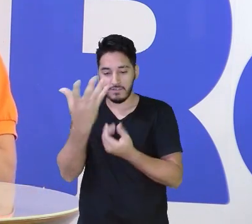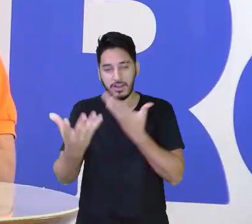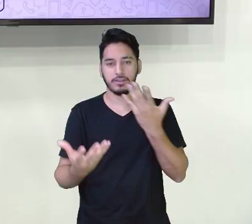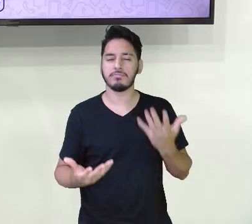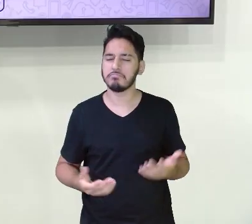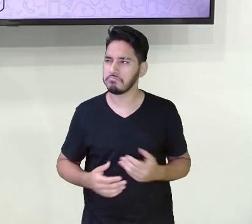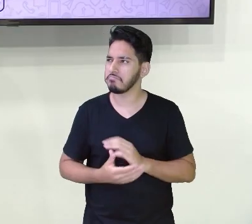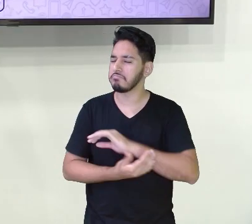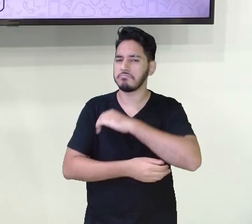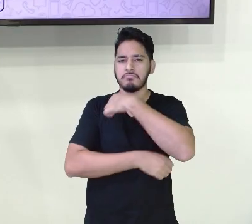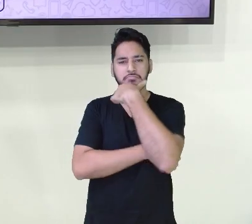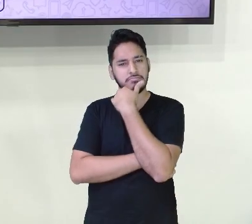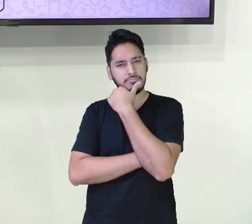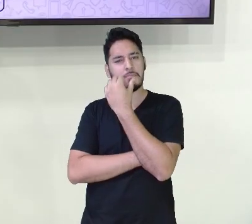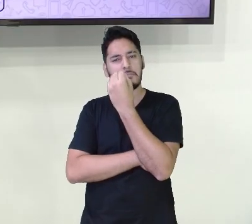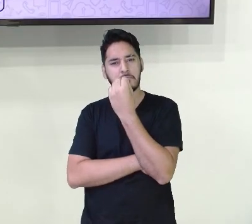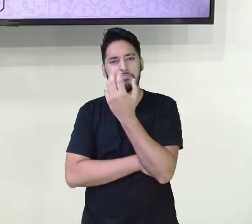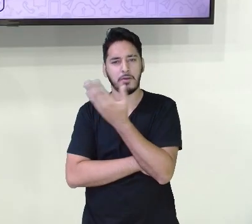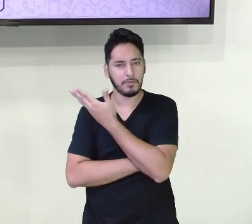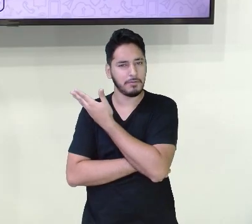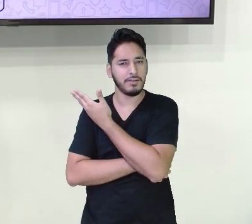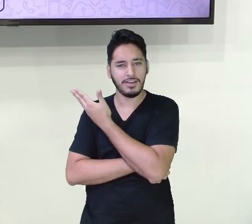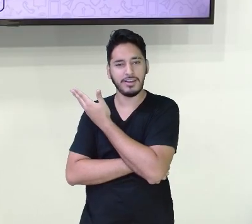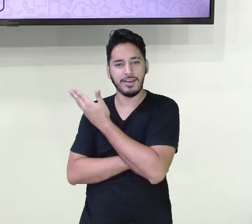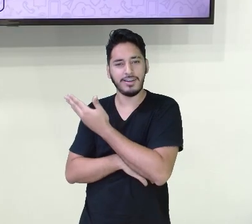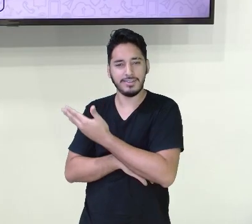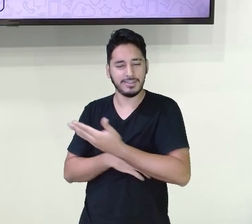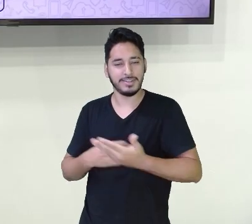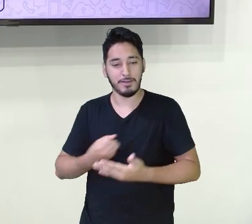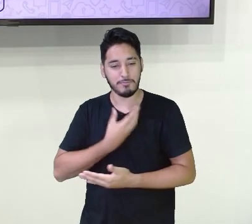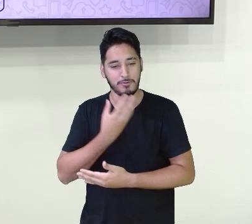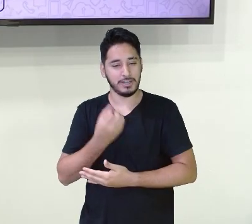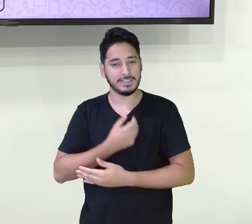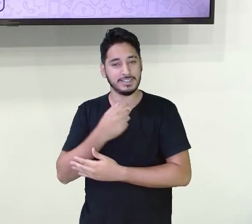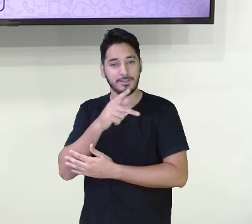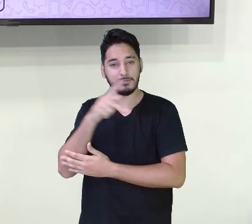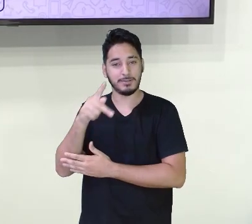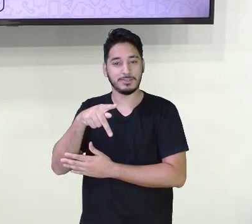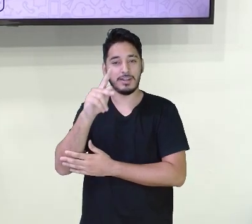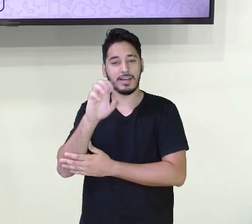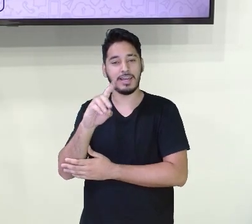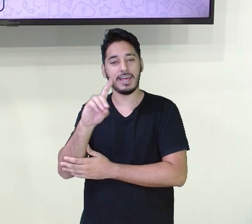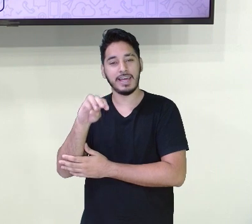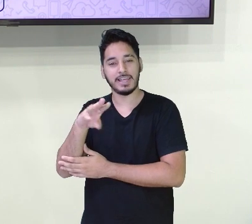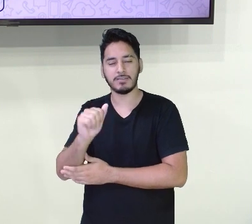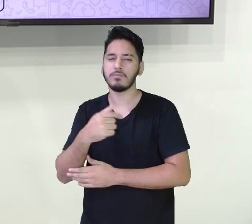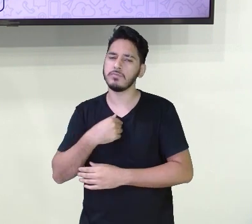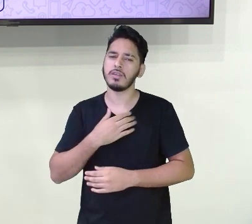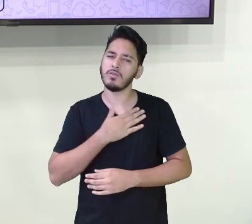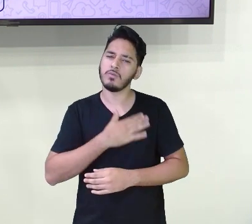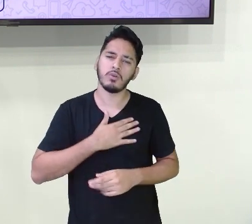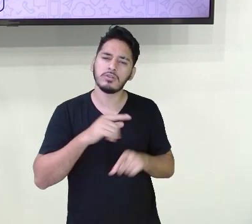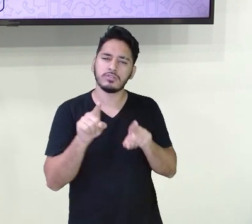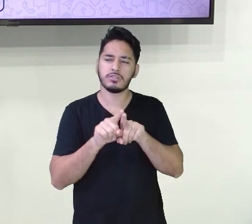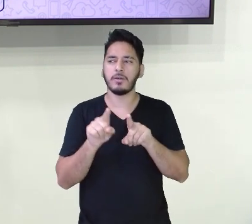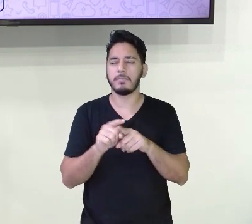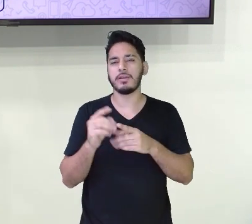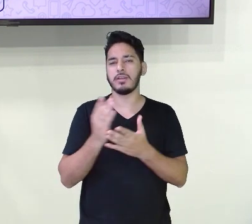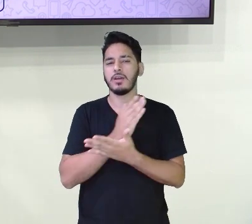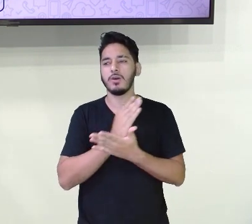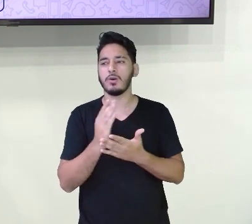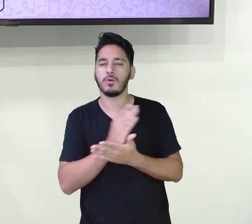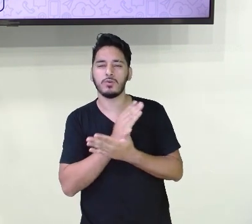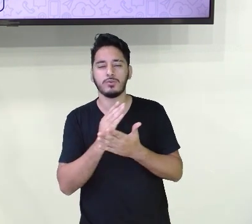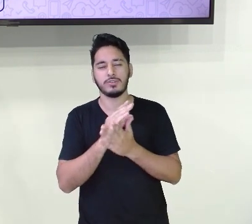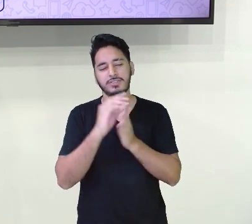Muito bom, olha aí, a poetisa professora Kerima, show, muito bem. Né? Eu também gosto de escrever alguns